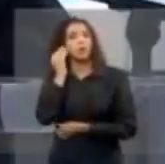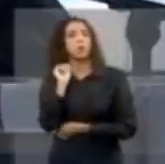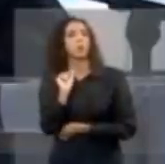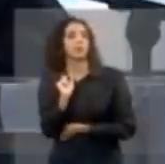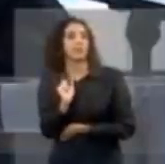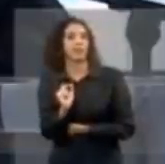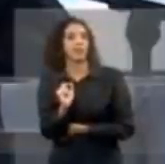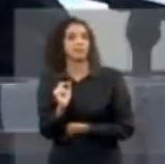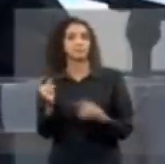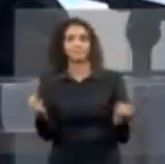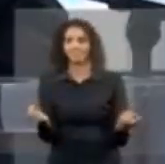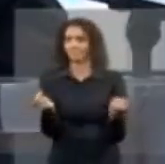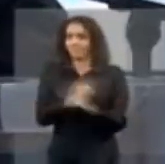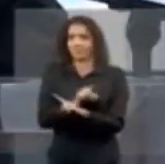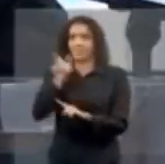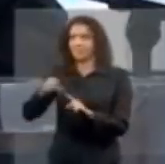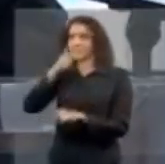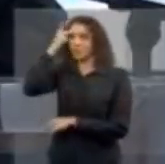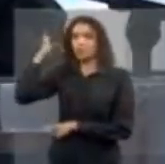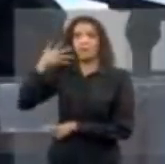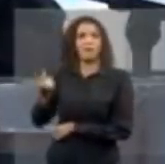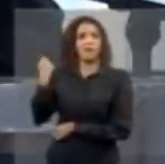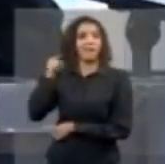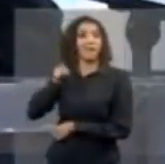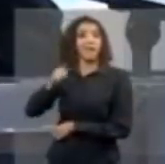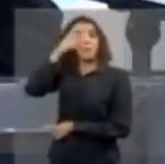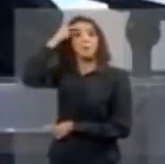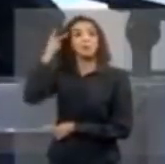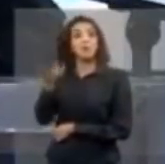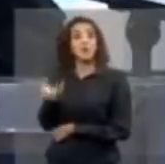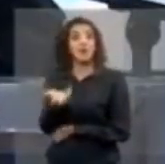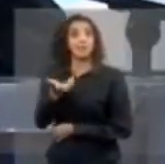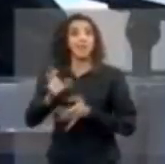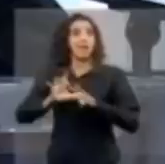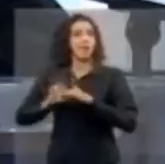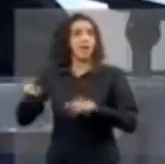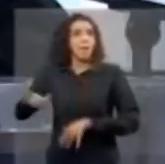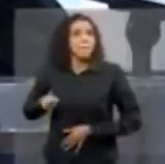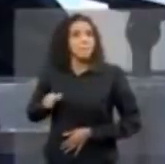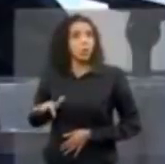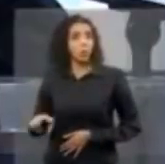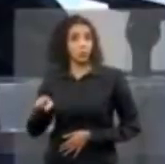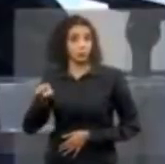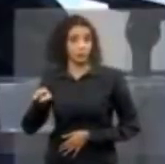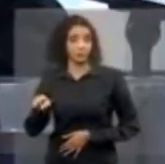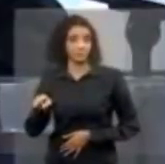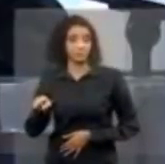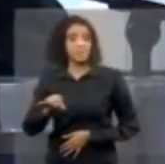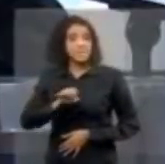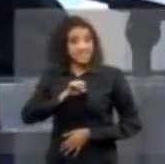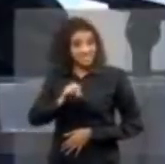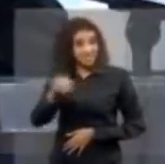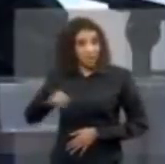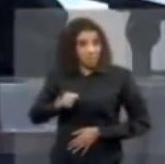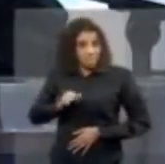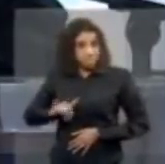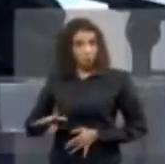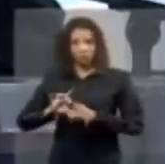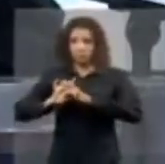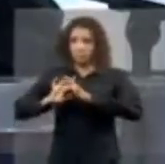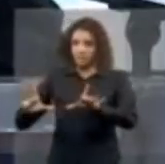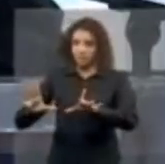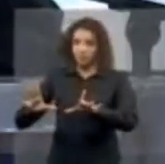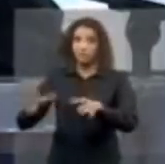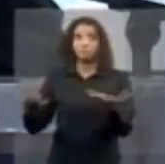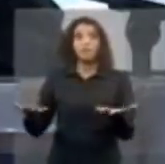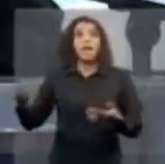exatamente ao contrário do que foi sustentado aqui pelos que estão interessados em promover o aborto, quando se legaliza o aborto, o